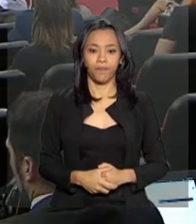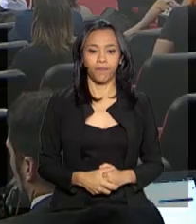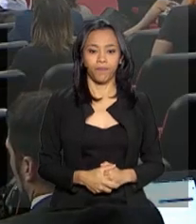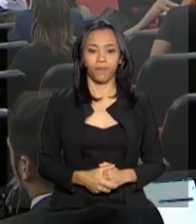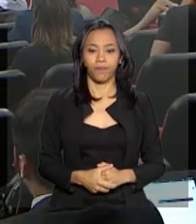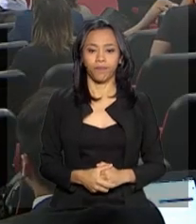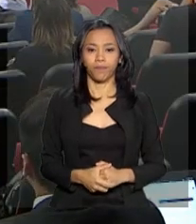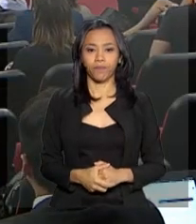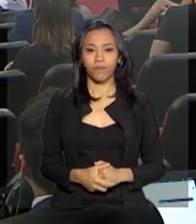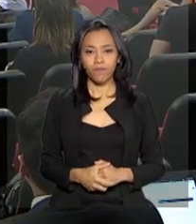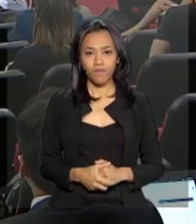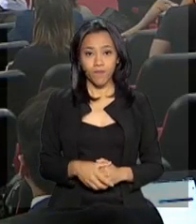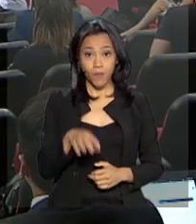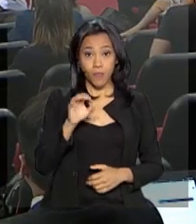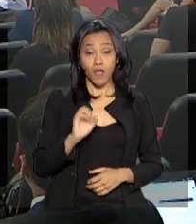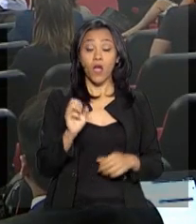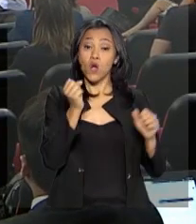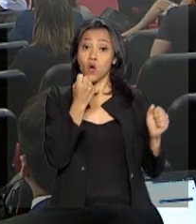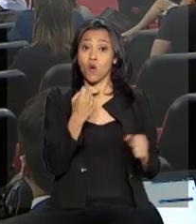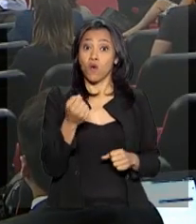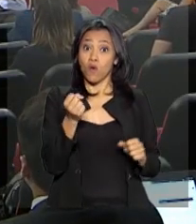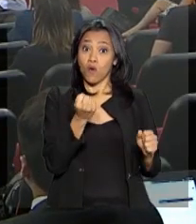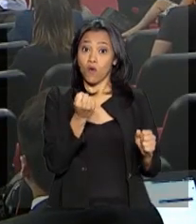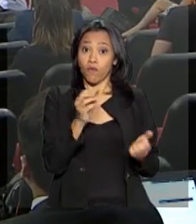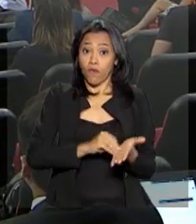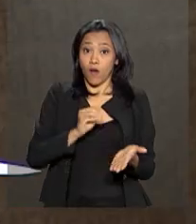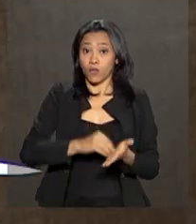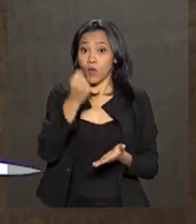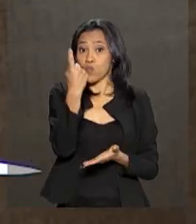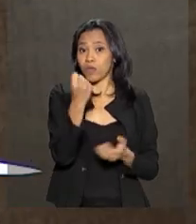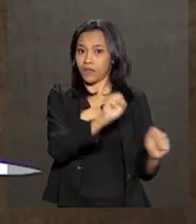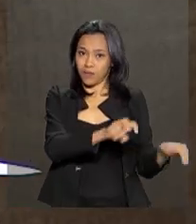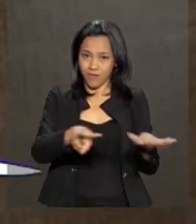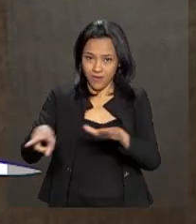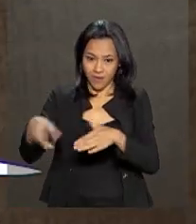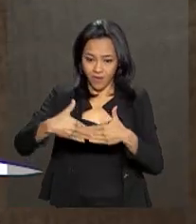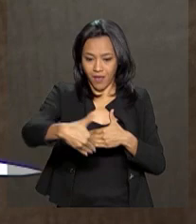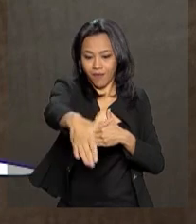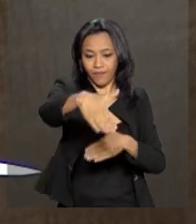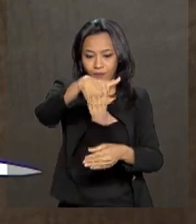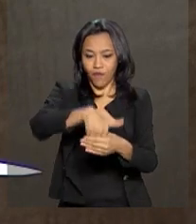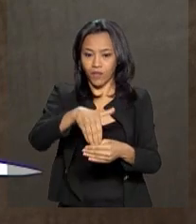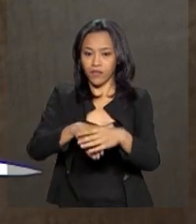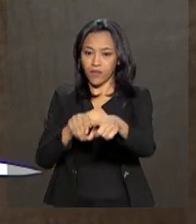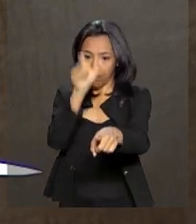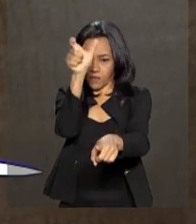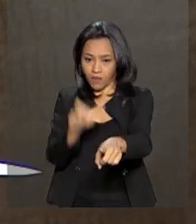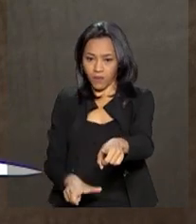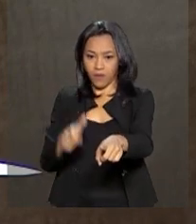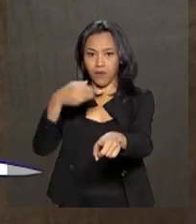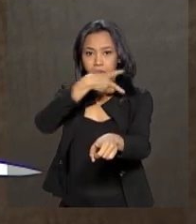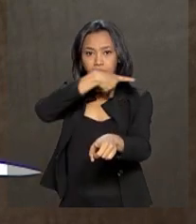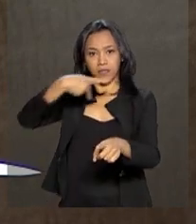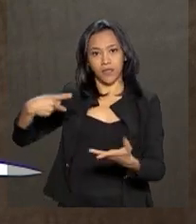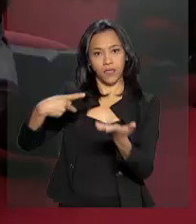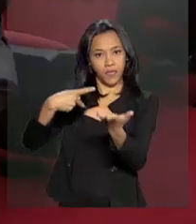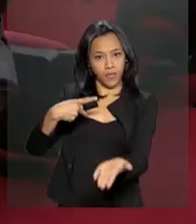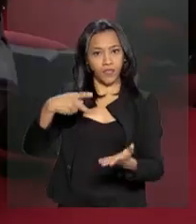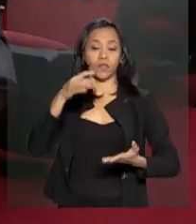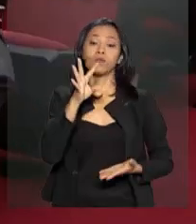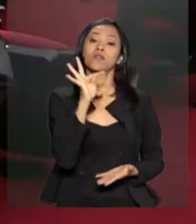sua do preso há uma semana do segundo turno da eleição à presidente do tribunal superior eleitoral ministra rosa weber